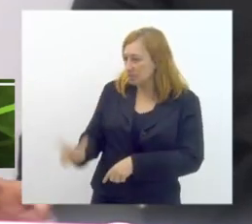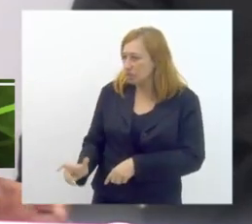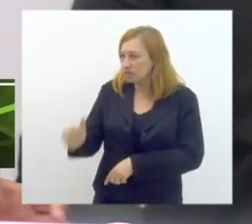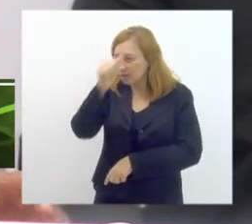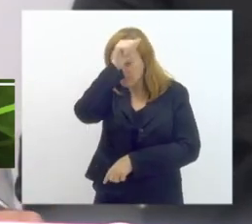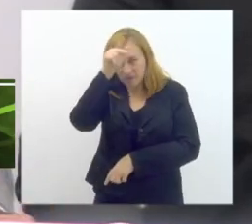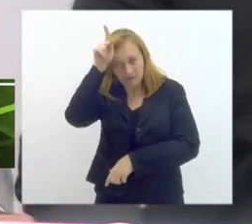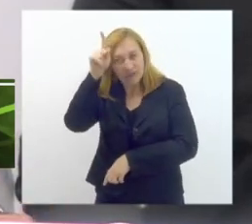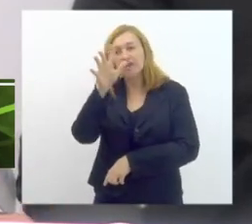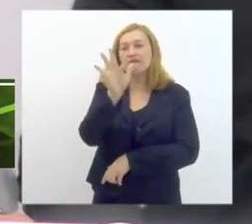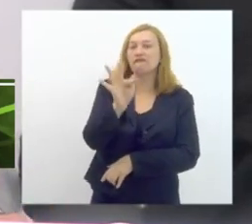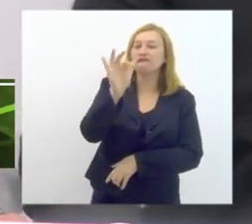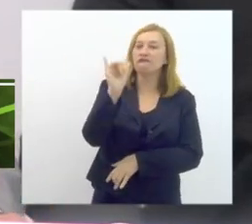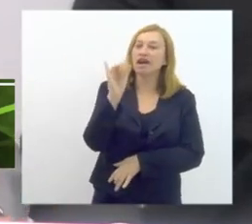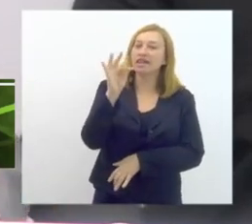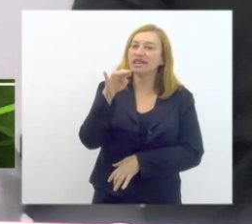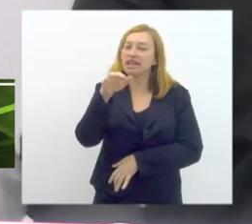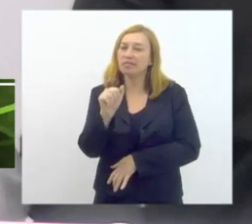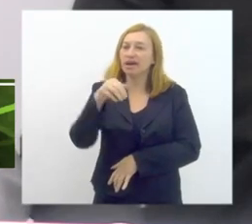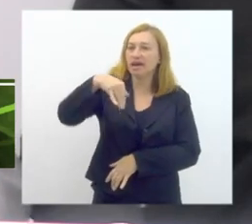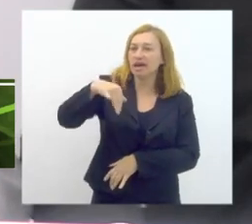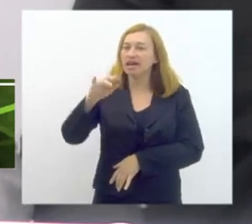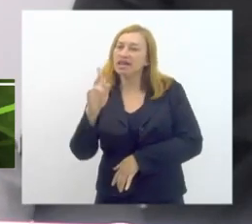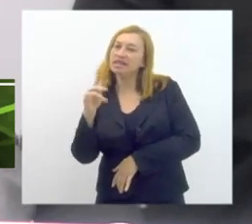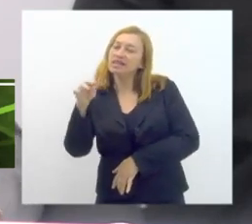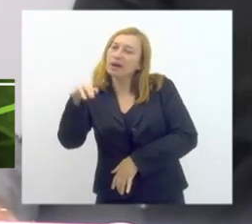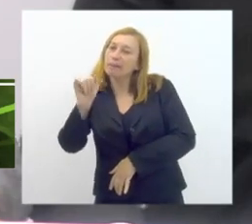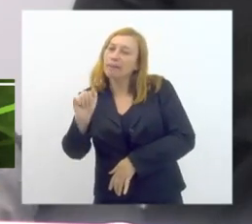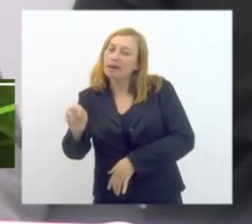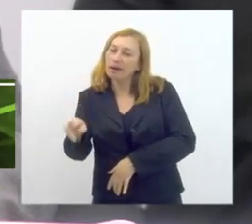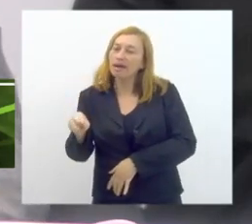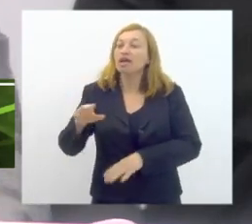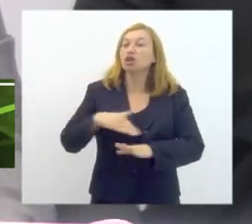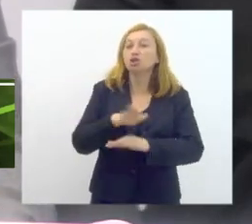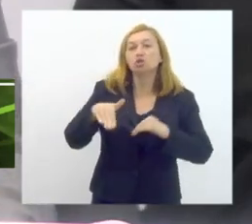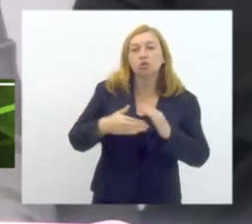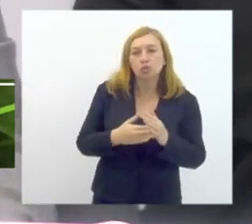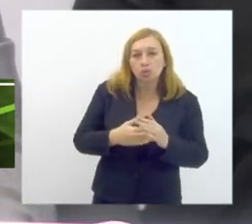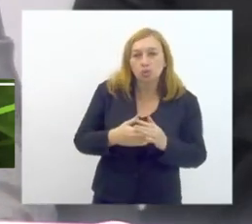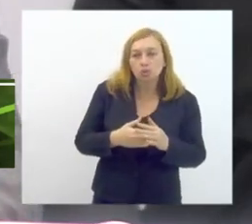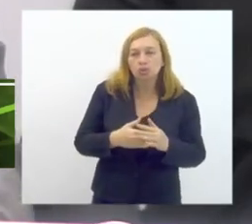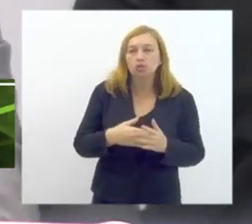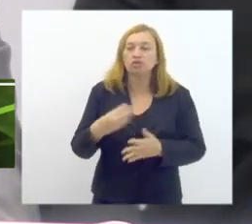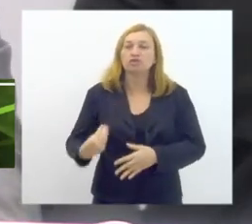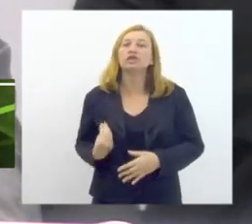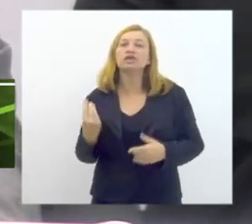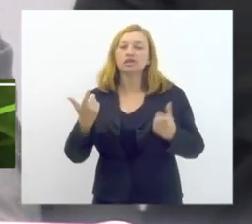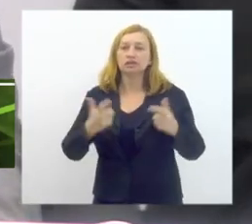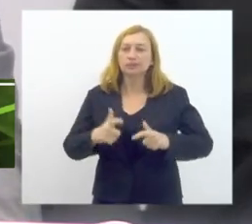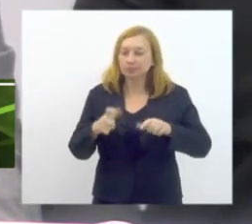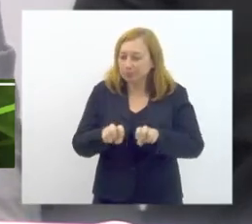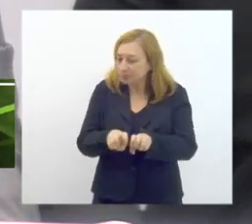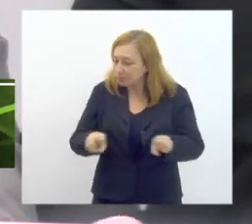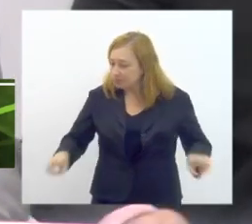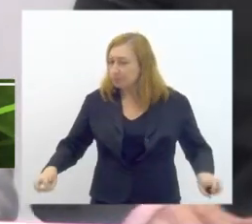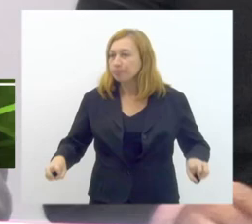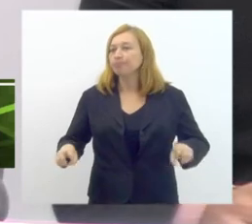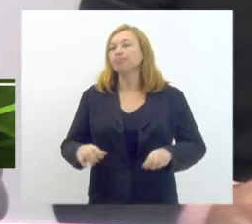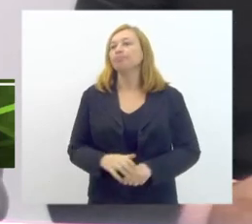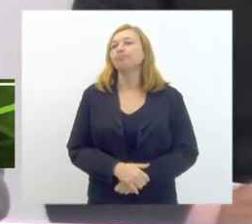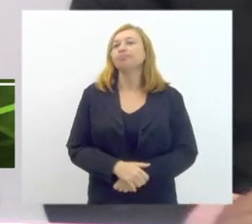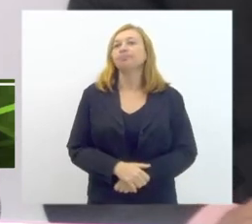prefeita Fátima de Quissamã, presidente do SIDENF, a todos presentes à mesa, todos